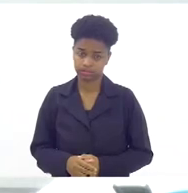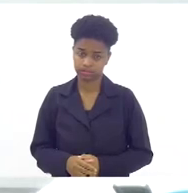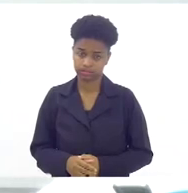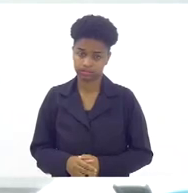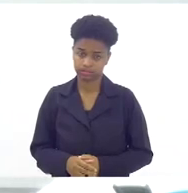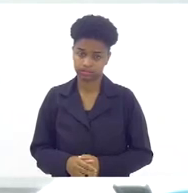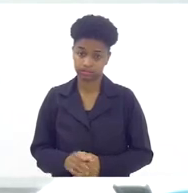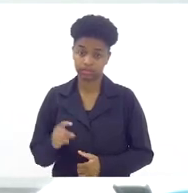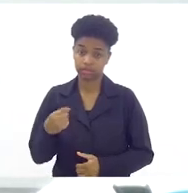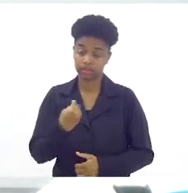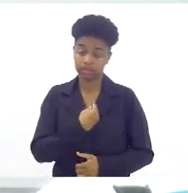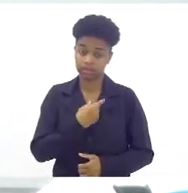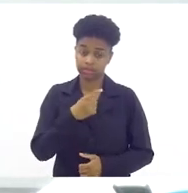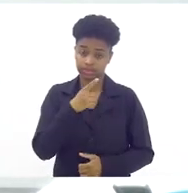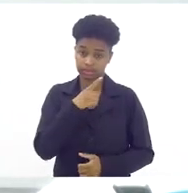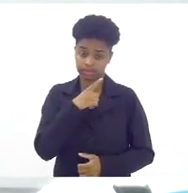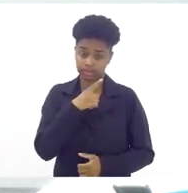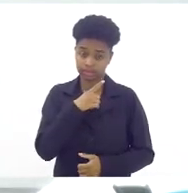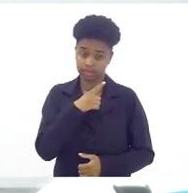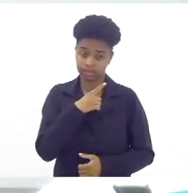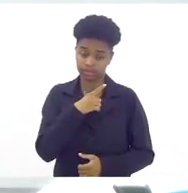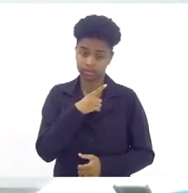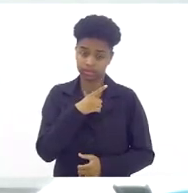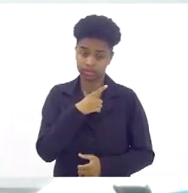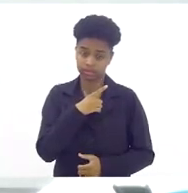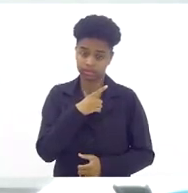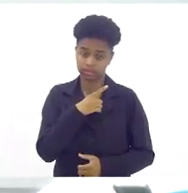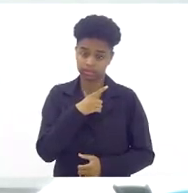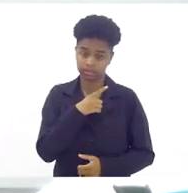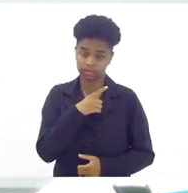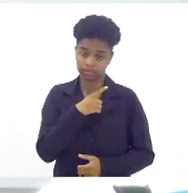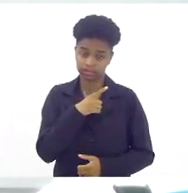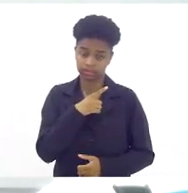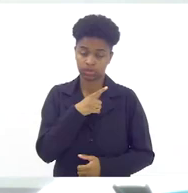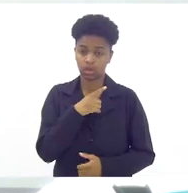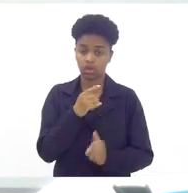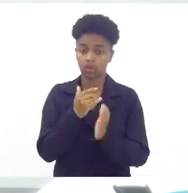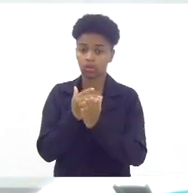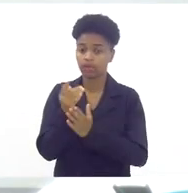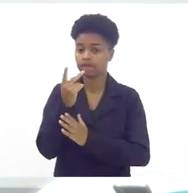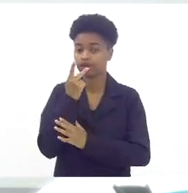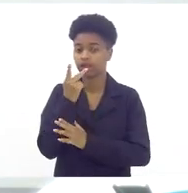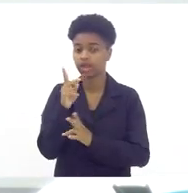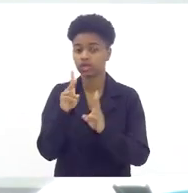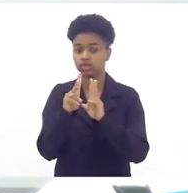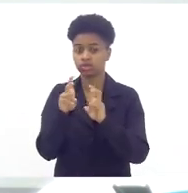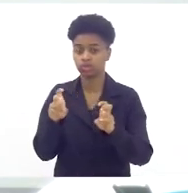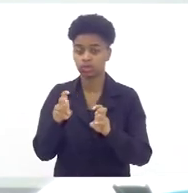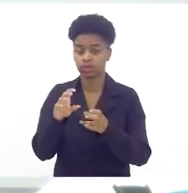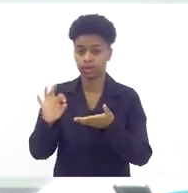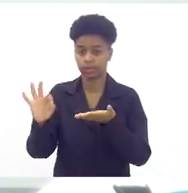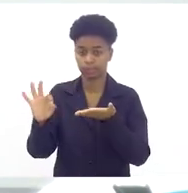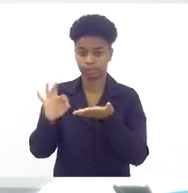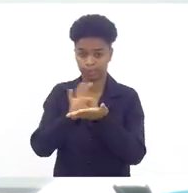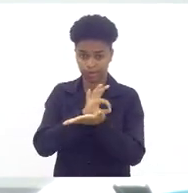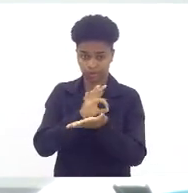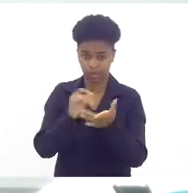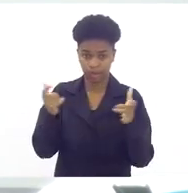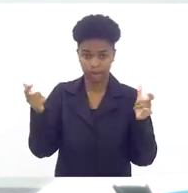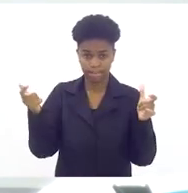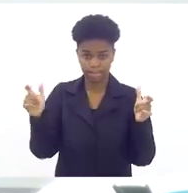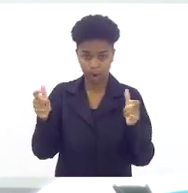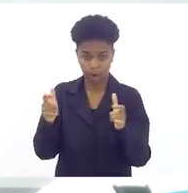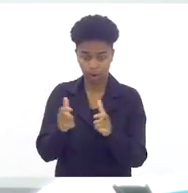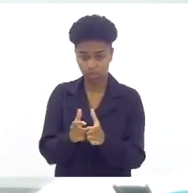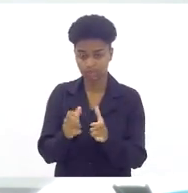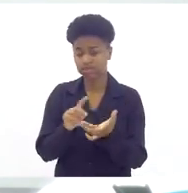nós temos quando falaram de redução de matrícula que que